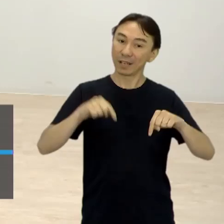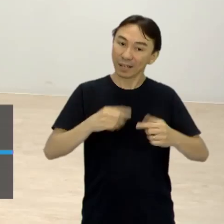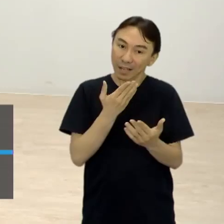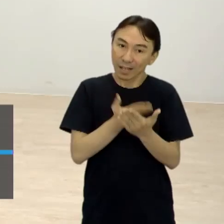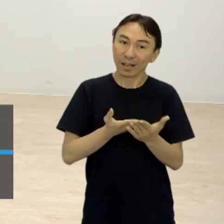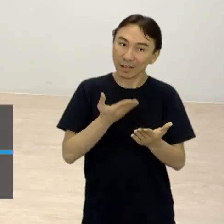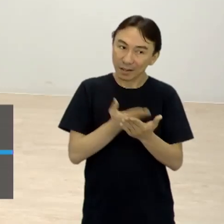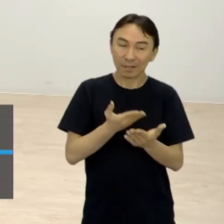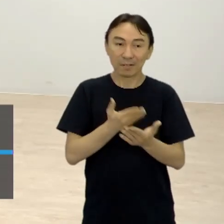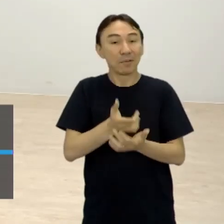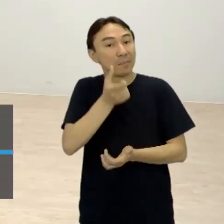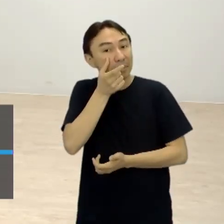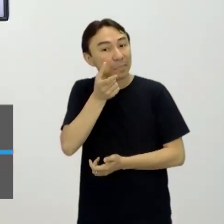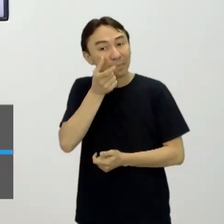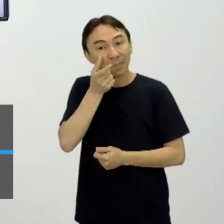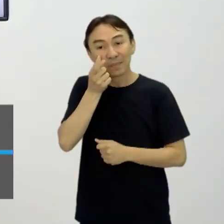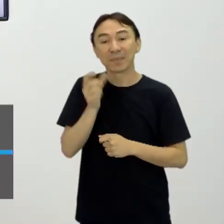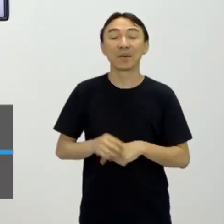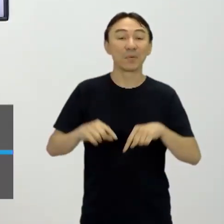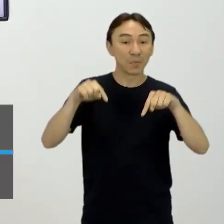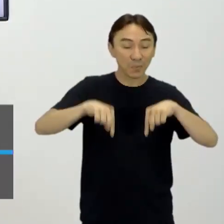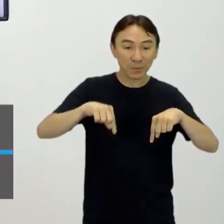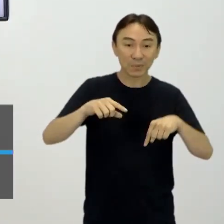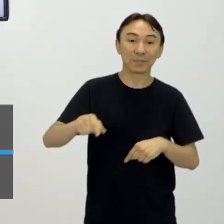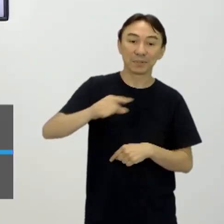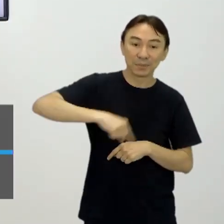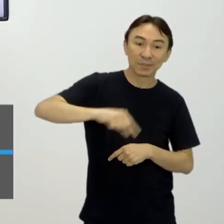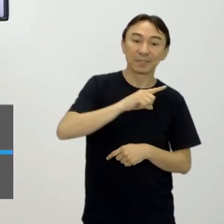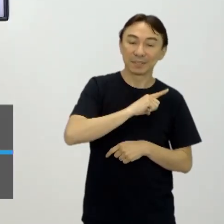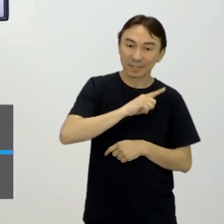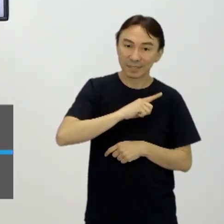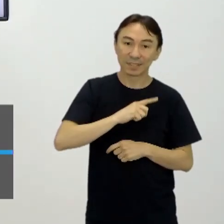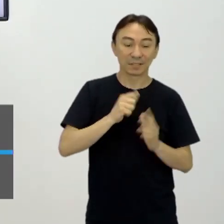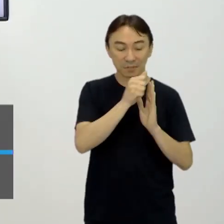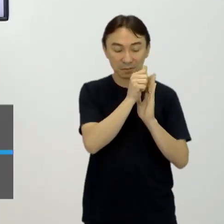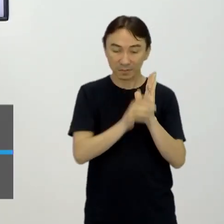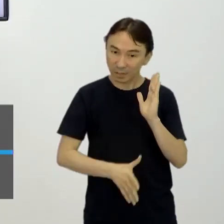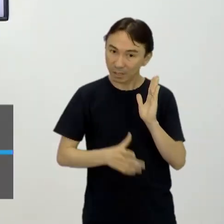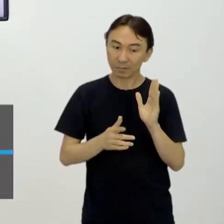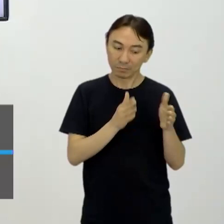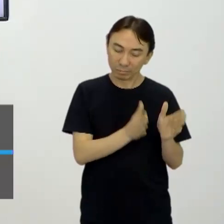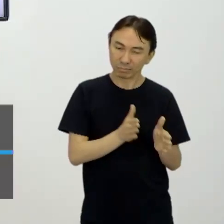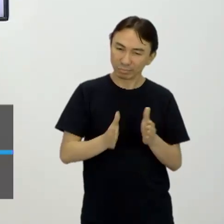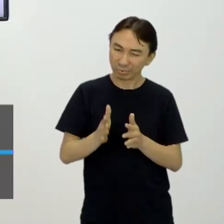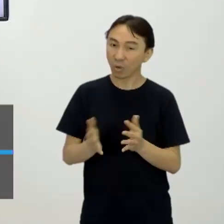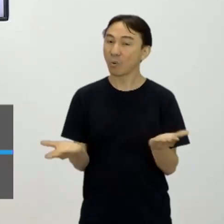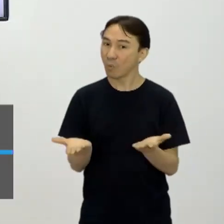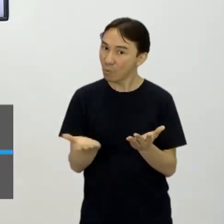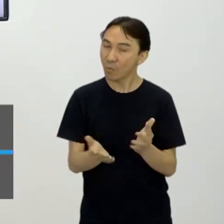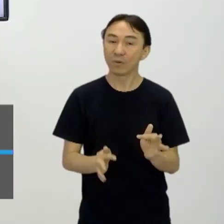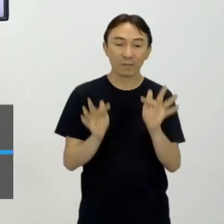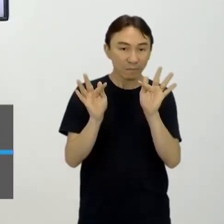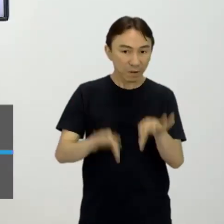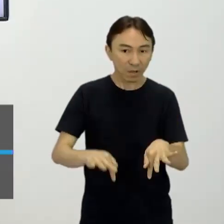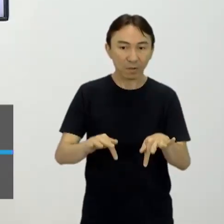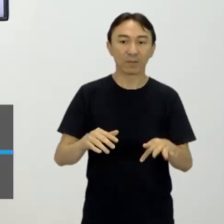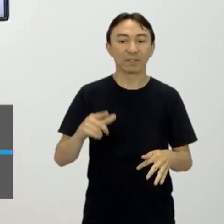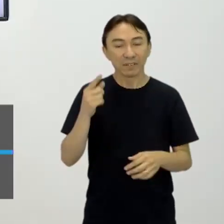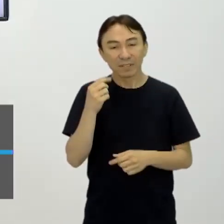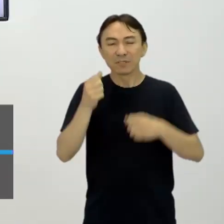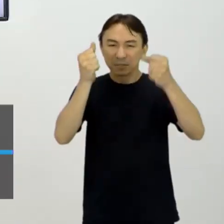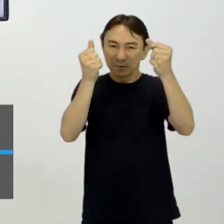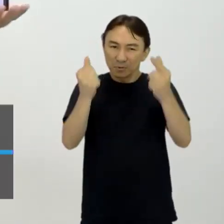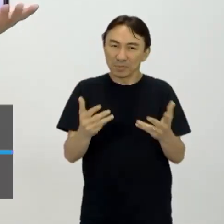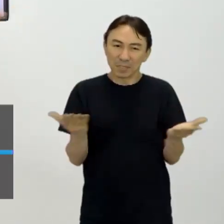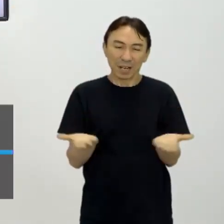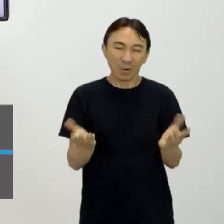hoje? Vamos lá. A gente está terminando uma sequência de atividades aí, né, Vivi? A gente está falando sobre igualdade, descobrir valores desconhecidos.